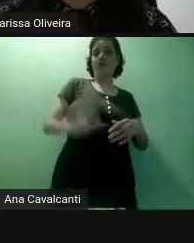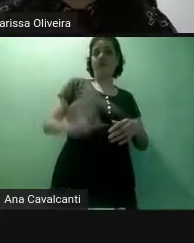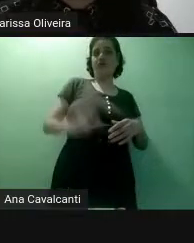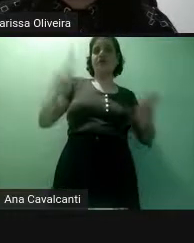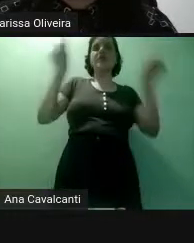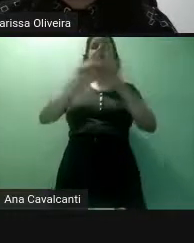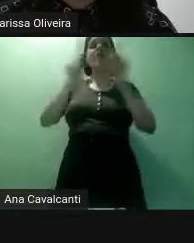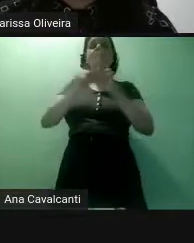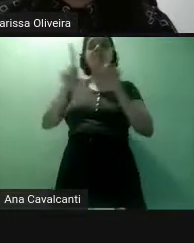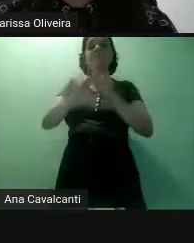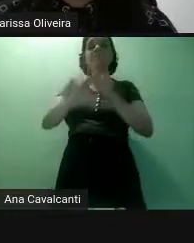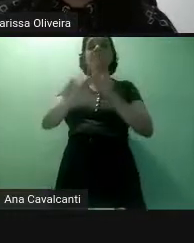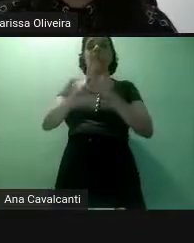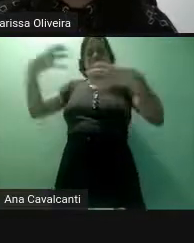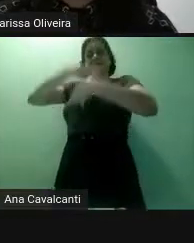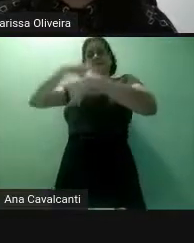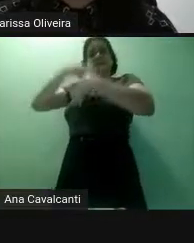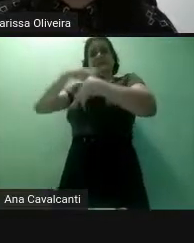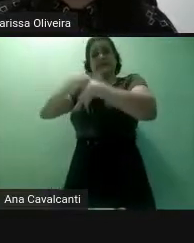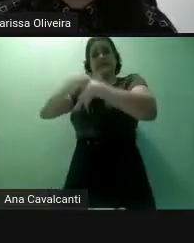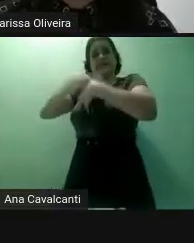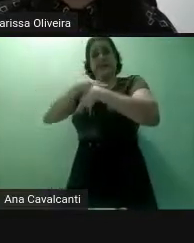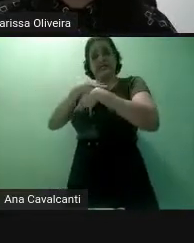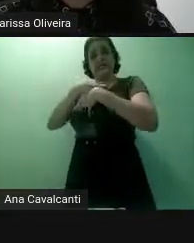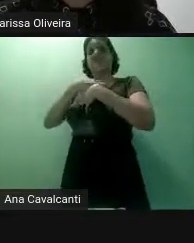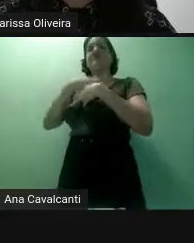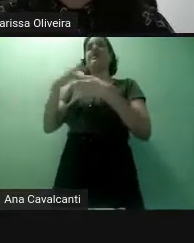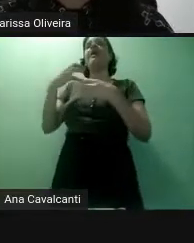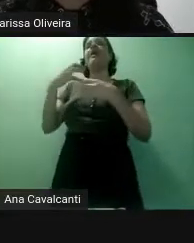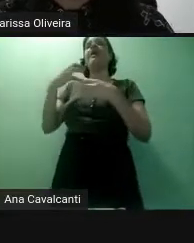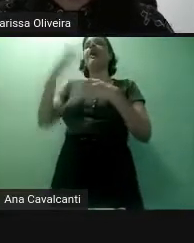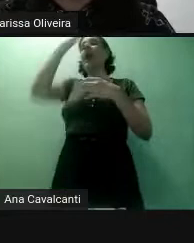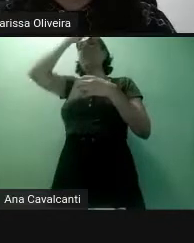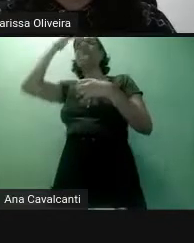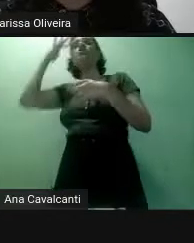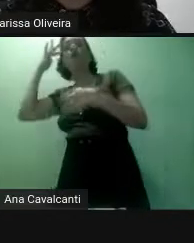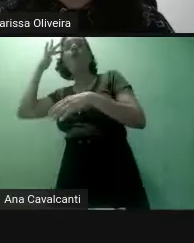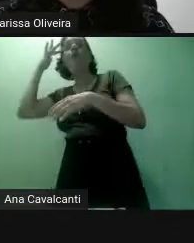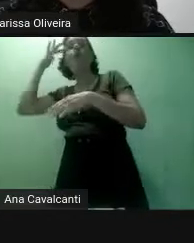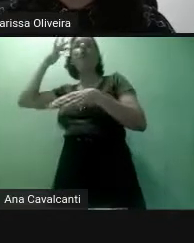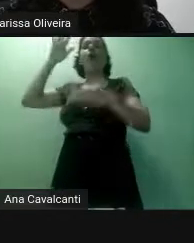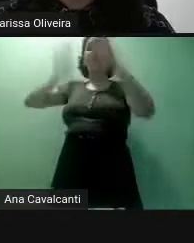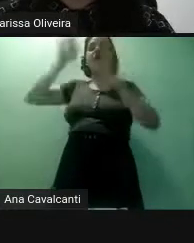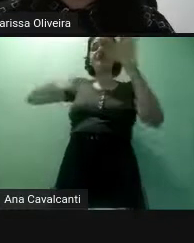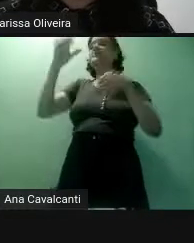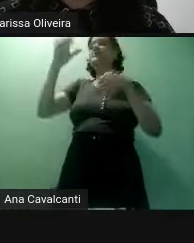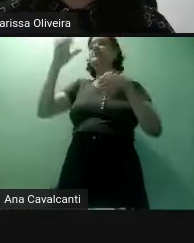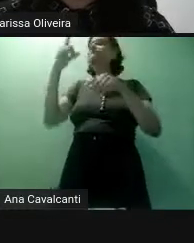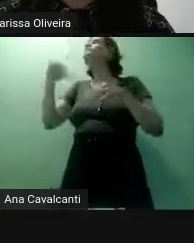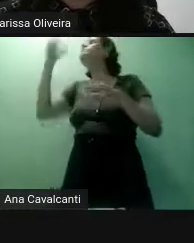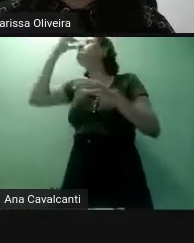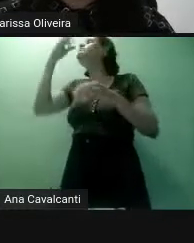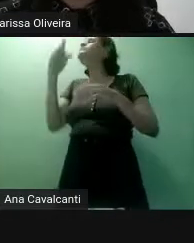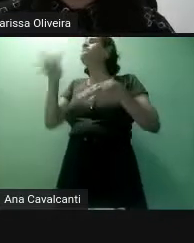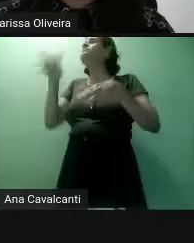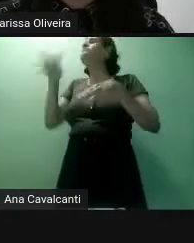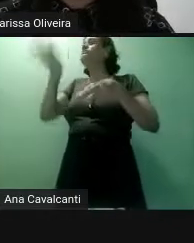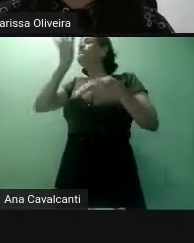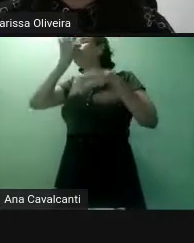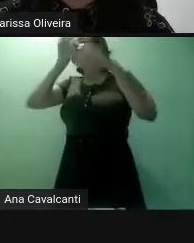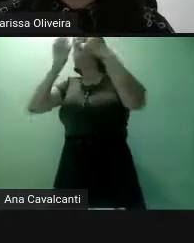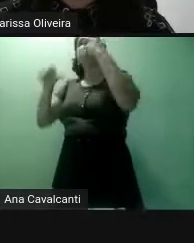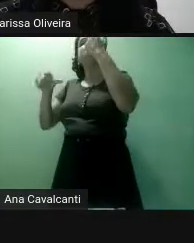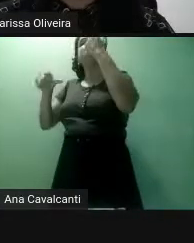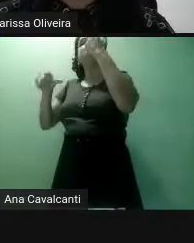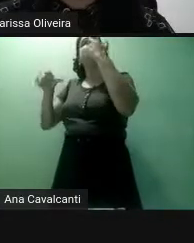sintoma comum é a perda ou a diminuição do olfato, que está sendo representado aqui por